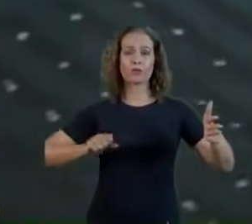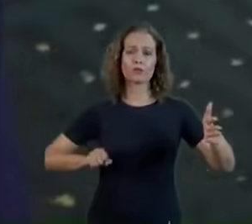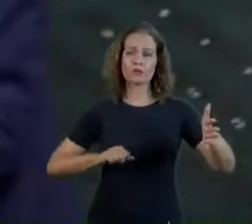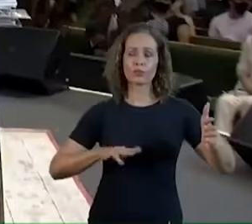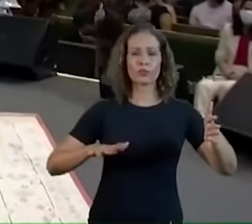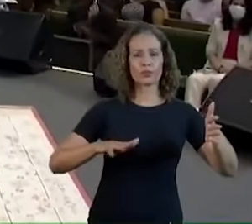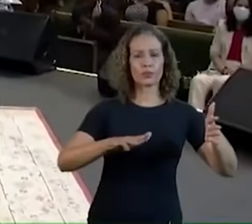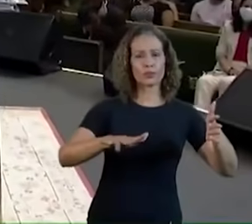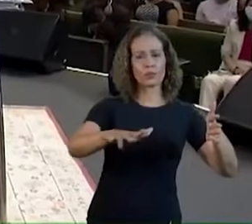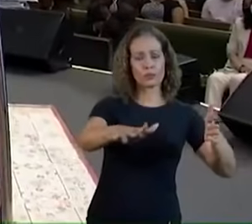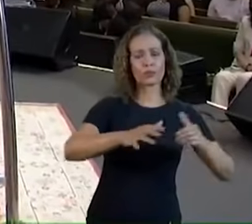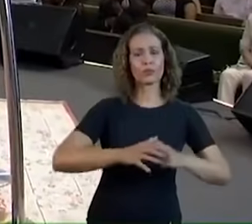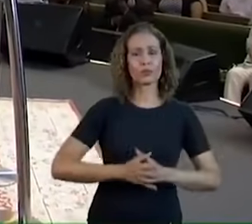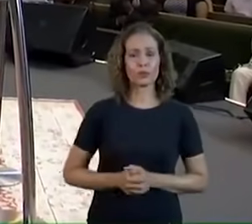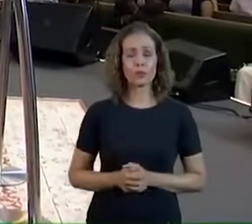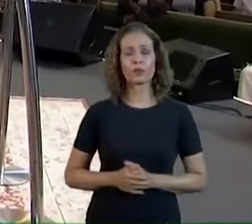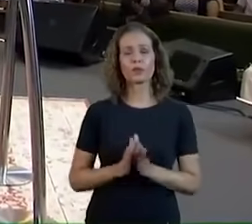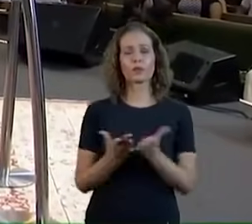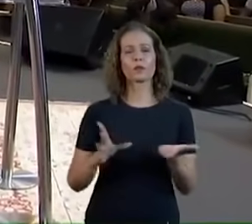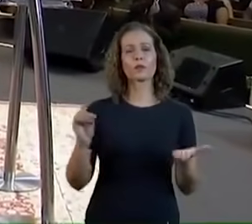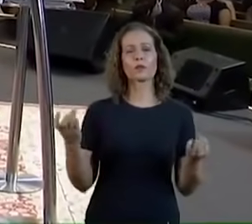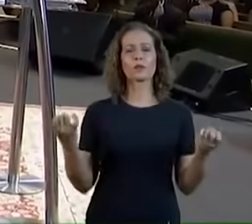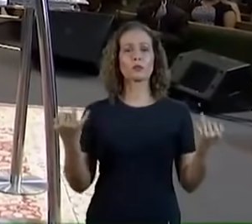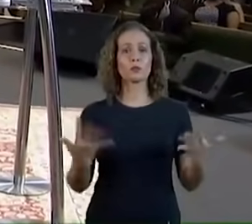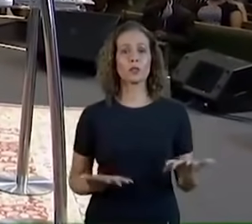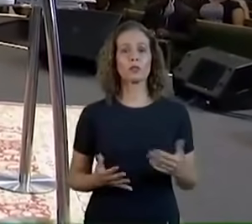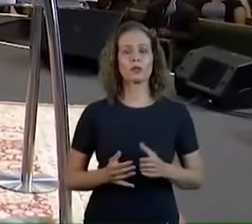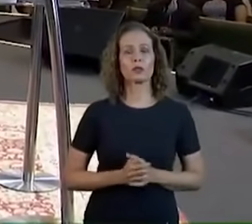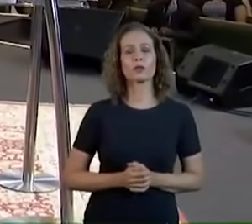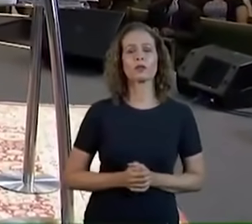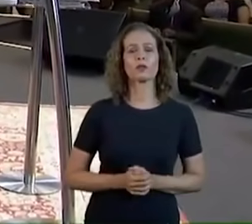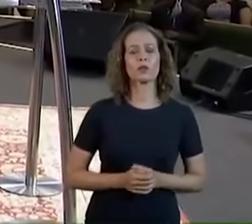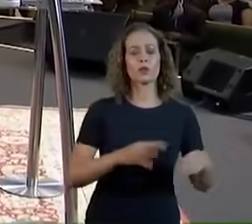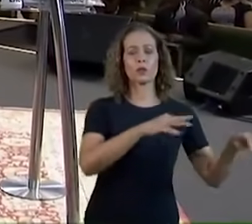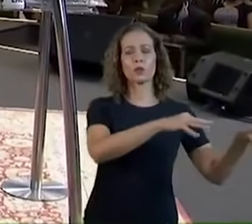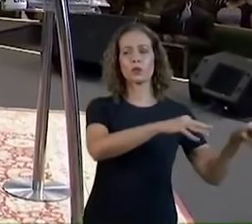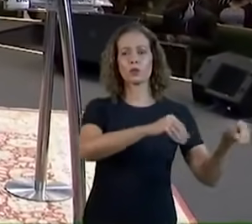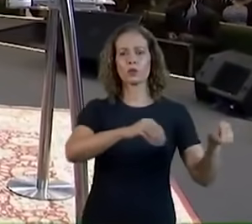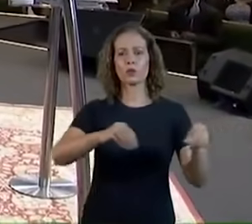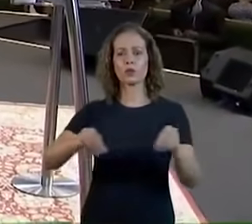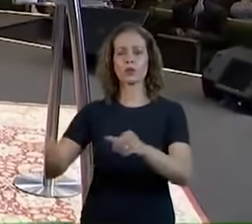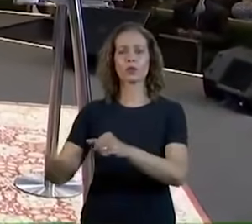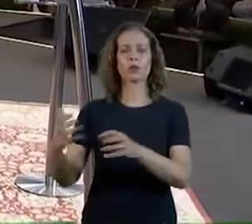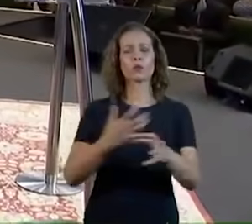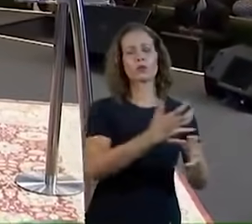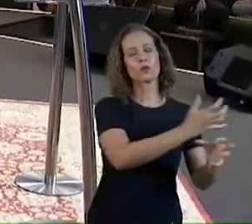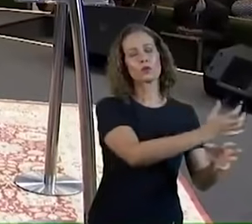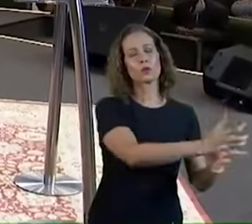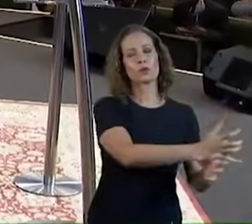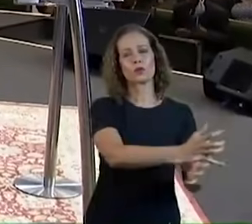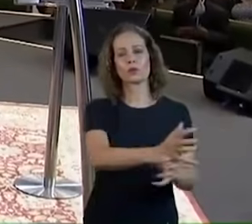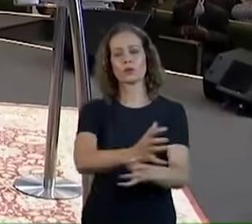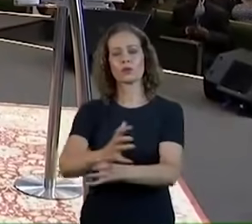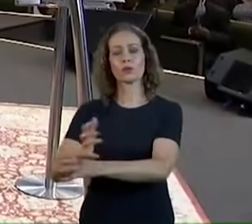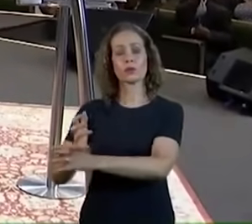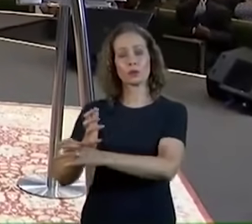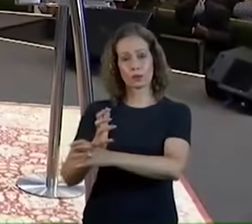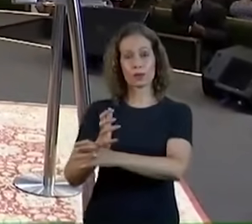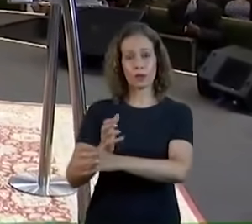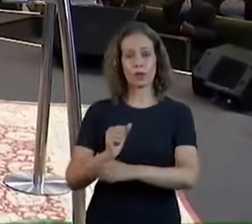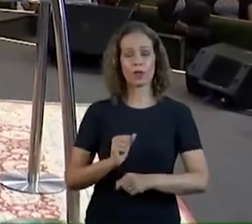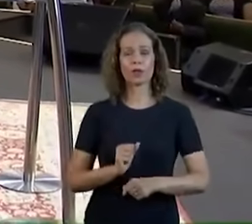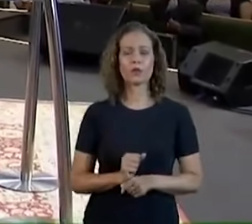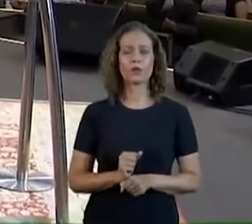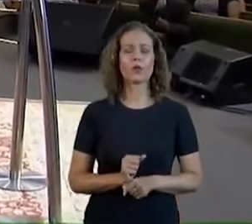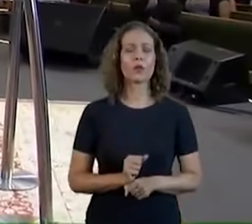Bíblia diz que no deserto eles voltaram atrás. O coração do povo não teve estrutura para ser guiado por